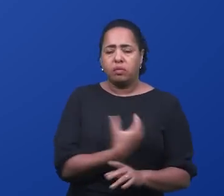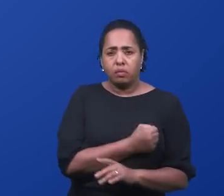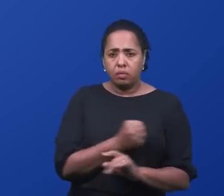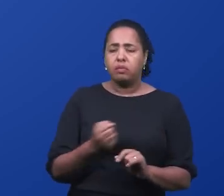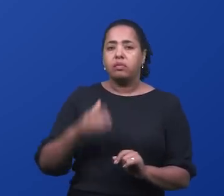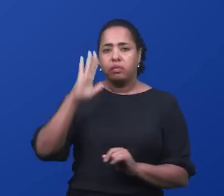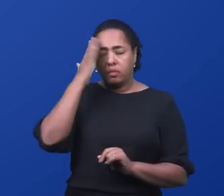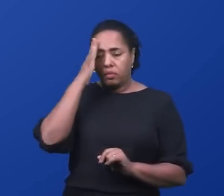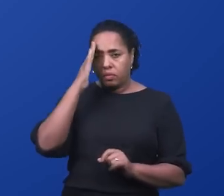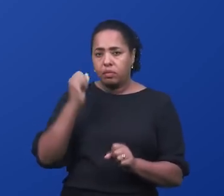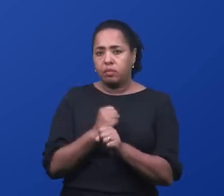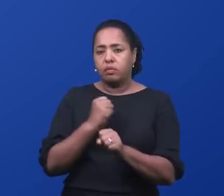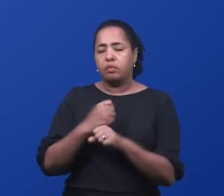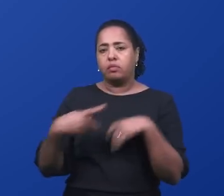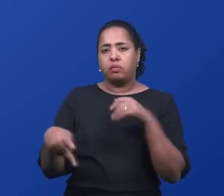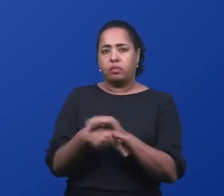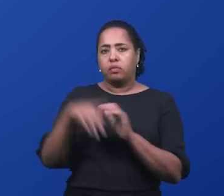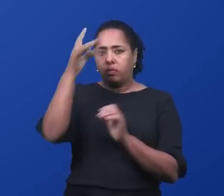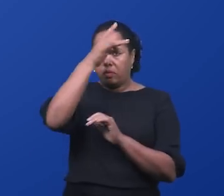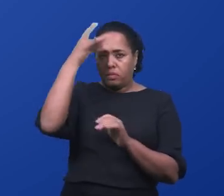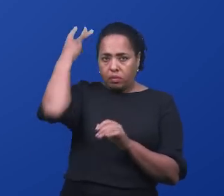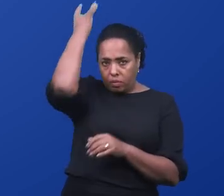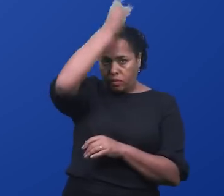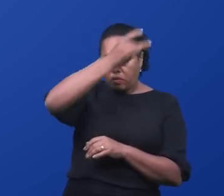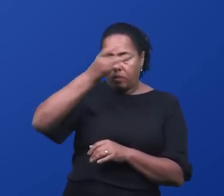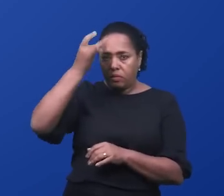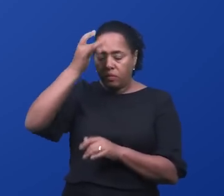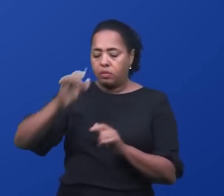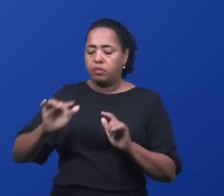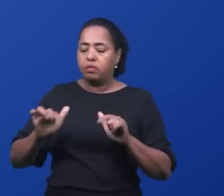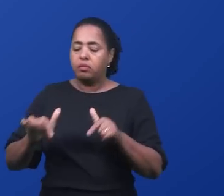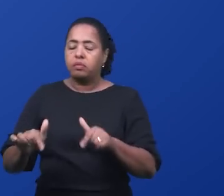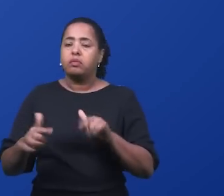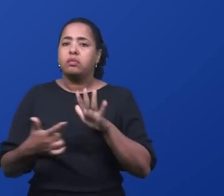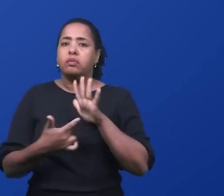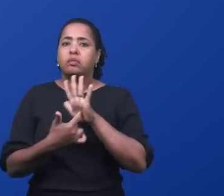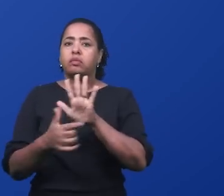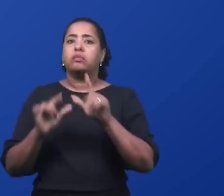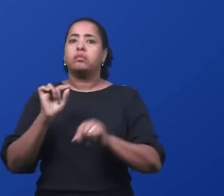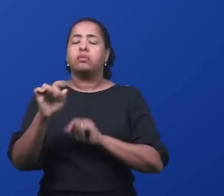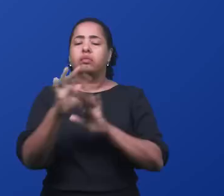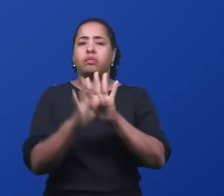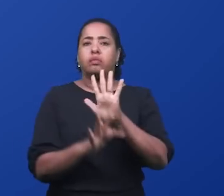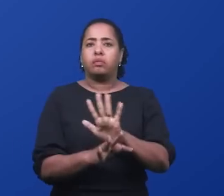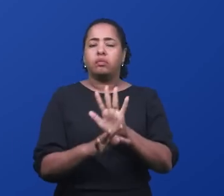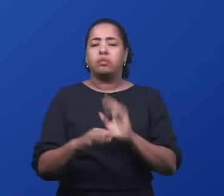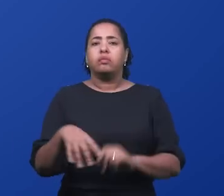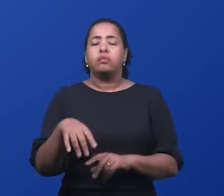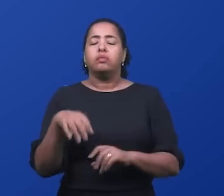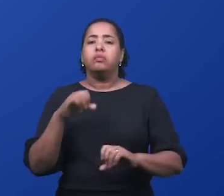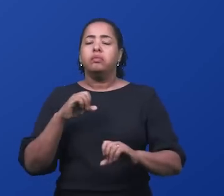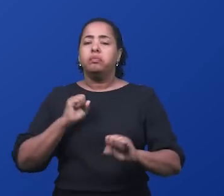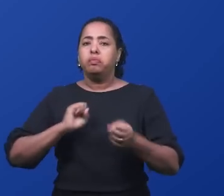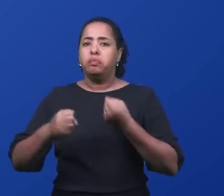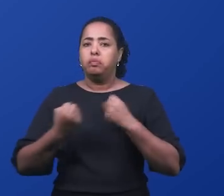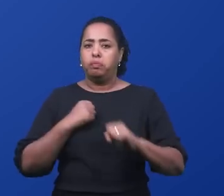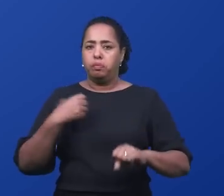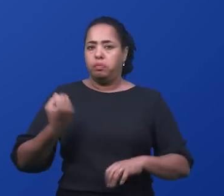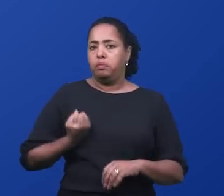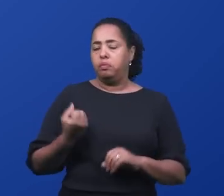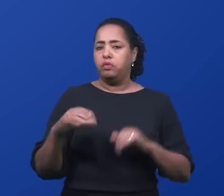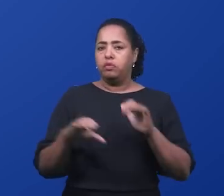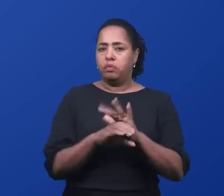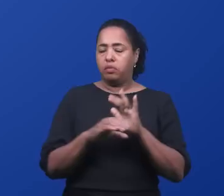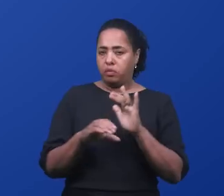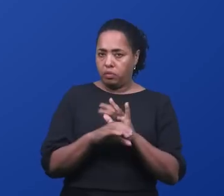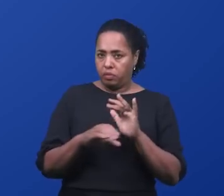entendeu que essa obra é do Espírito Santo. E para finalizar, gostaria de mencionar um texto que se encontra em Salmos, capítulo 20,